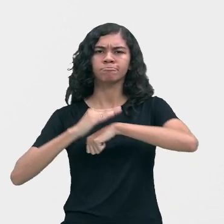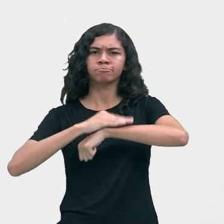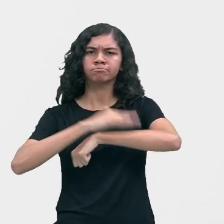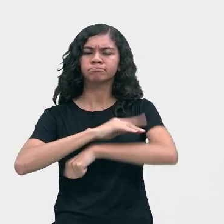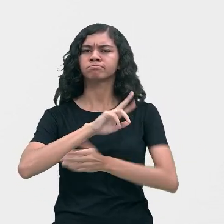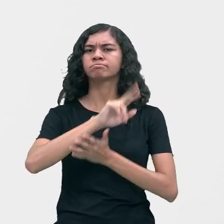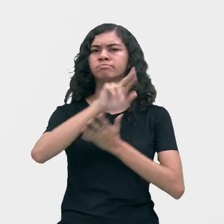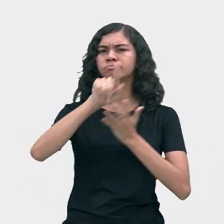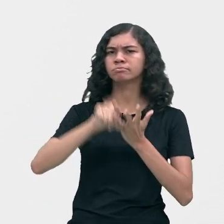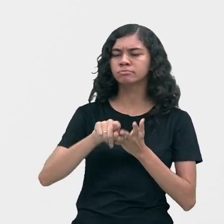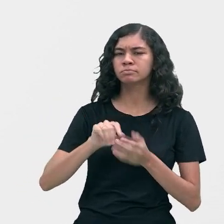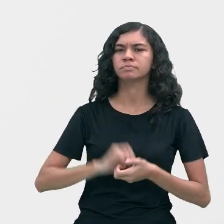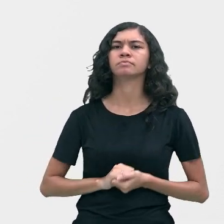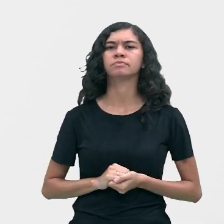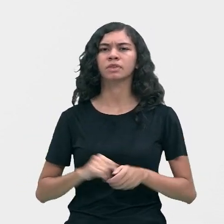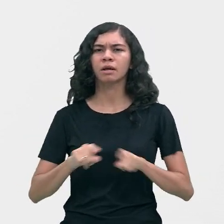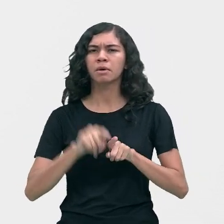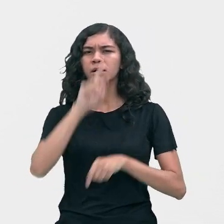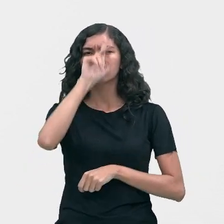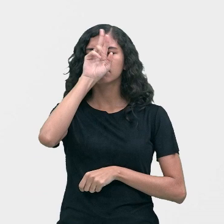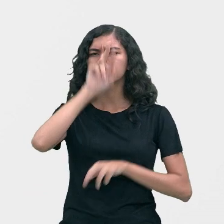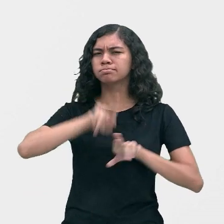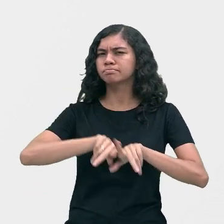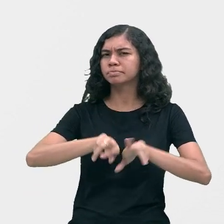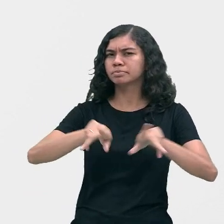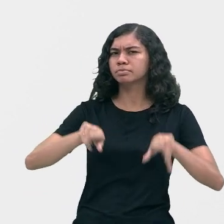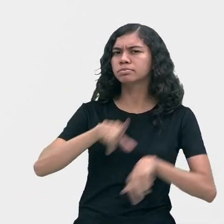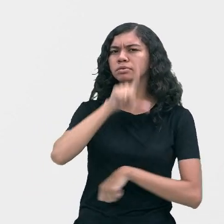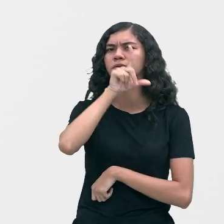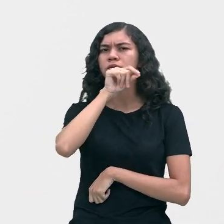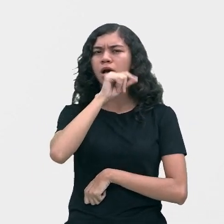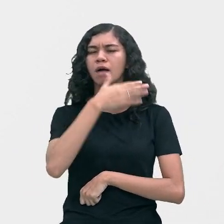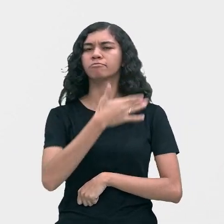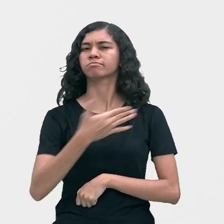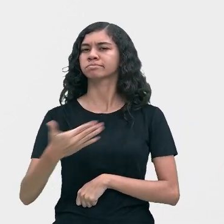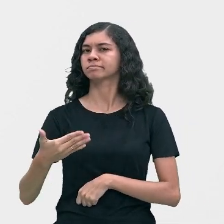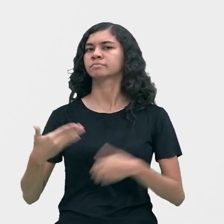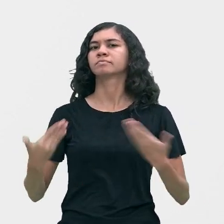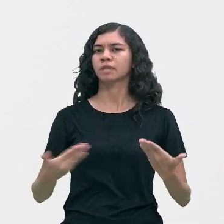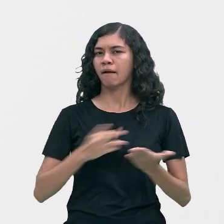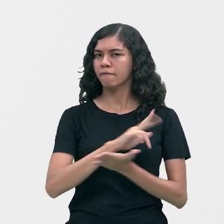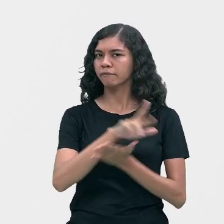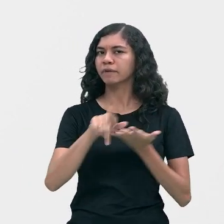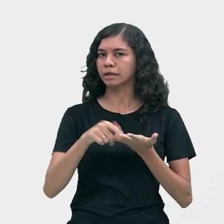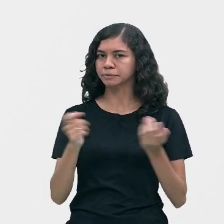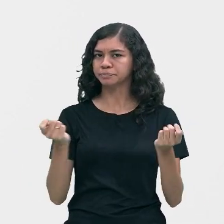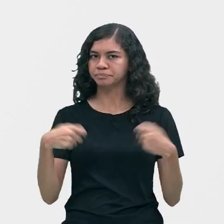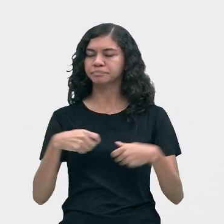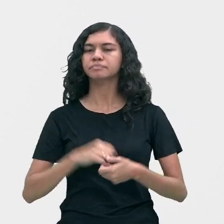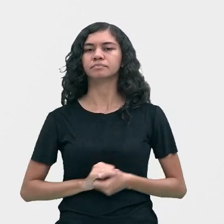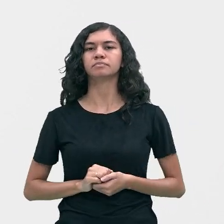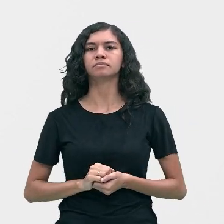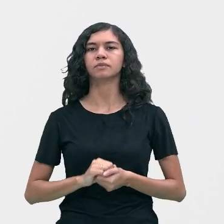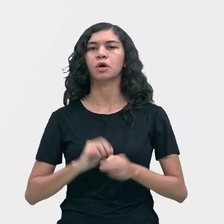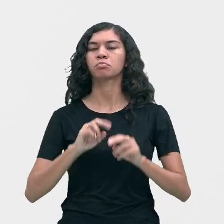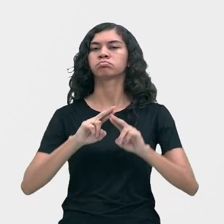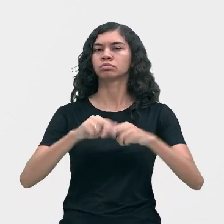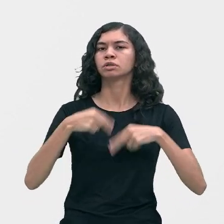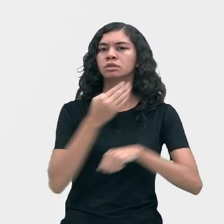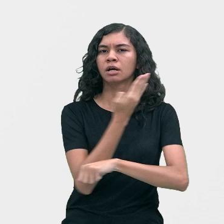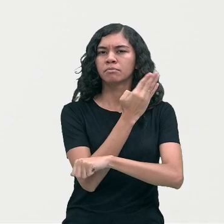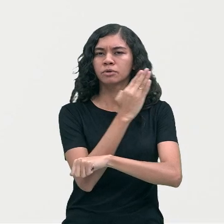encontrar insetos, aves, peixes. Então, aí tem realmente, ela é rica, por isso que a sua biodiversidade, ela